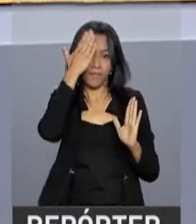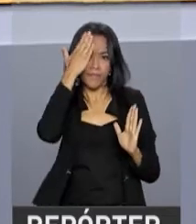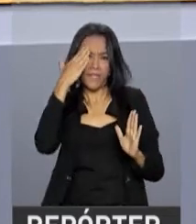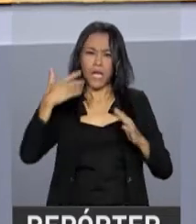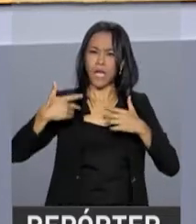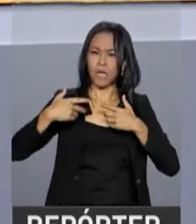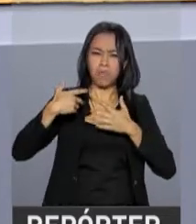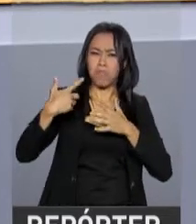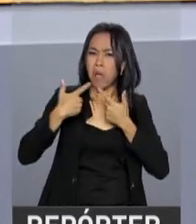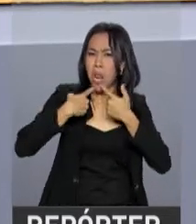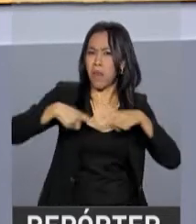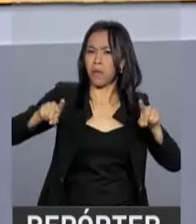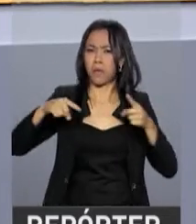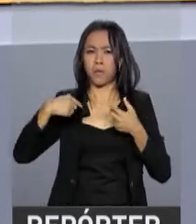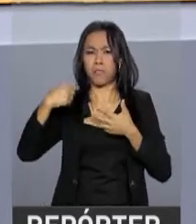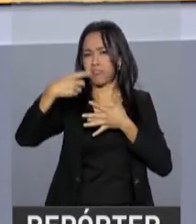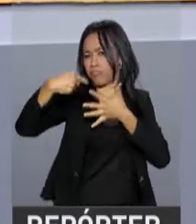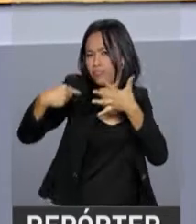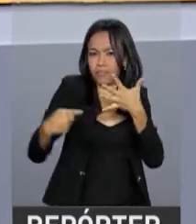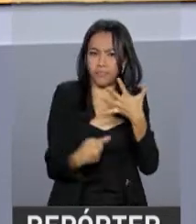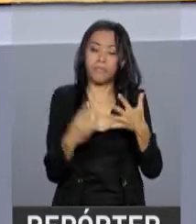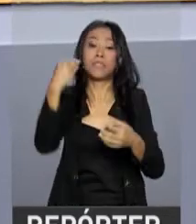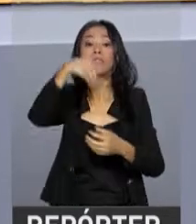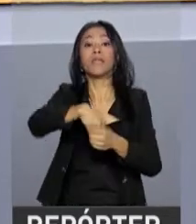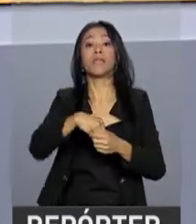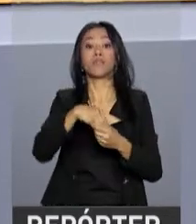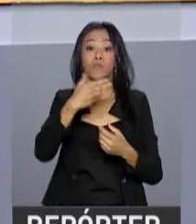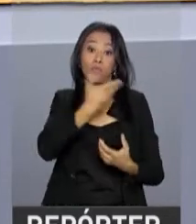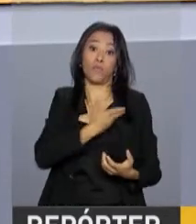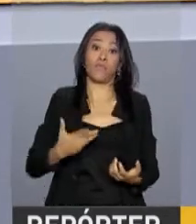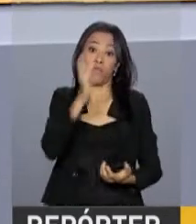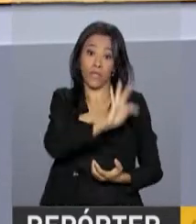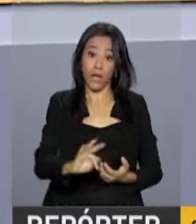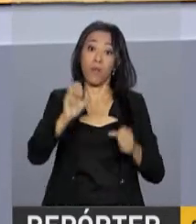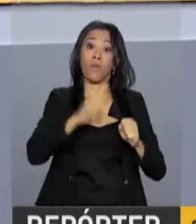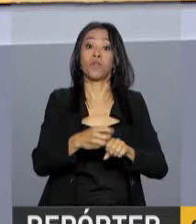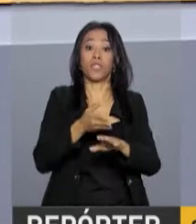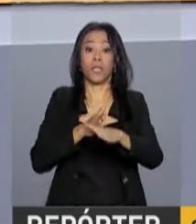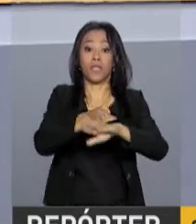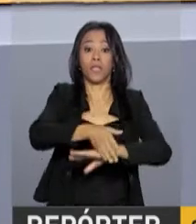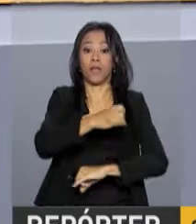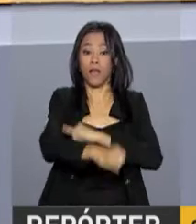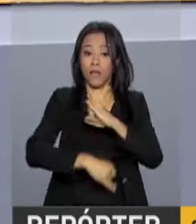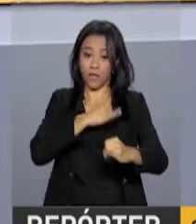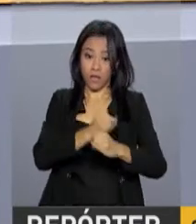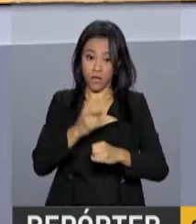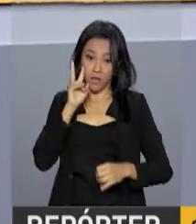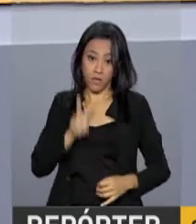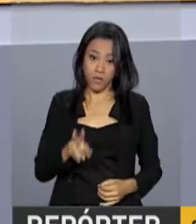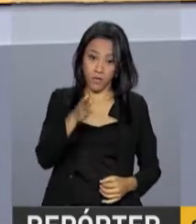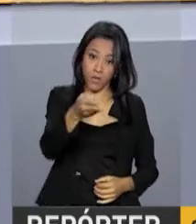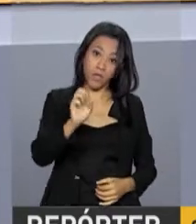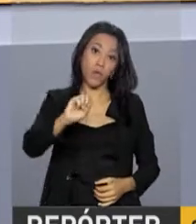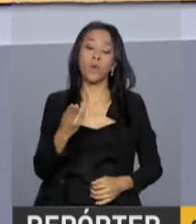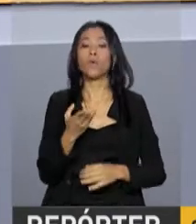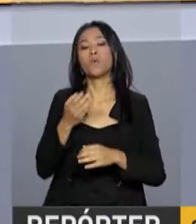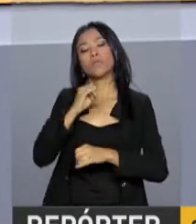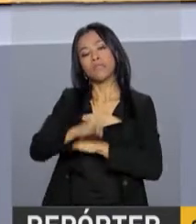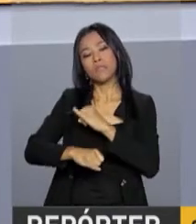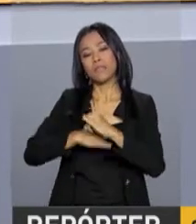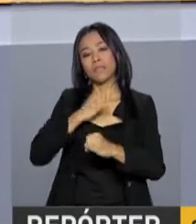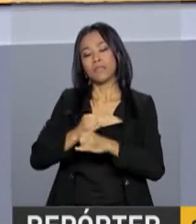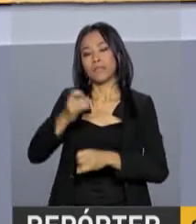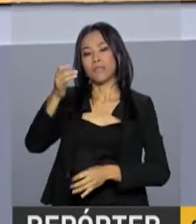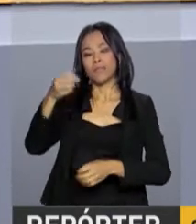manifestação sobre algum serviço das instituições federais, você pode entrar pelo site EOUVE ou também no site do Ministério da Justiça, na